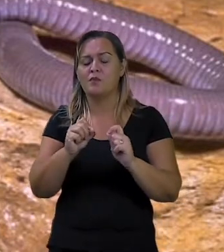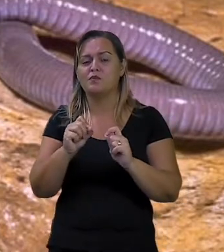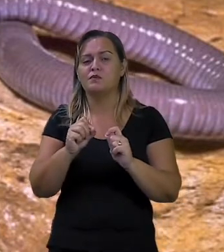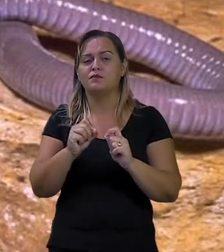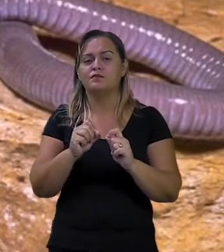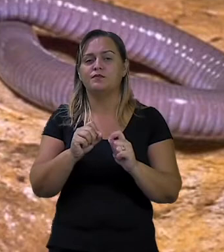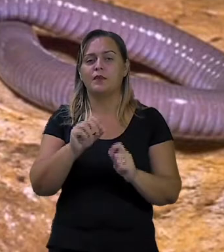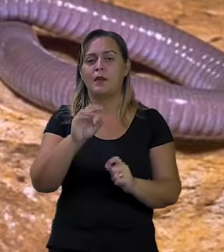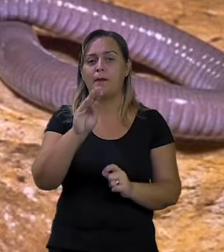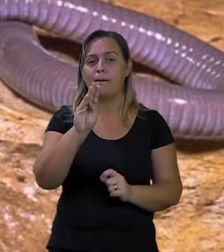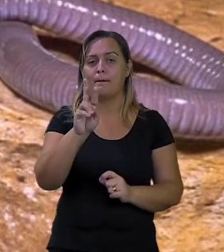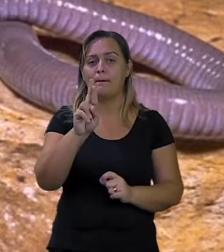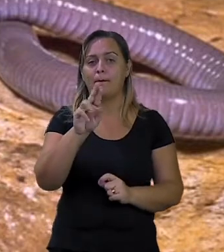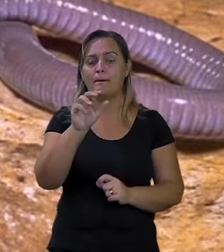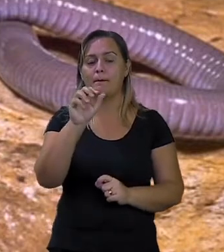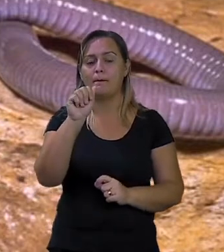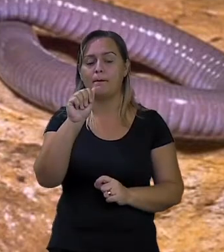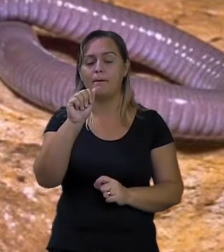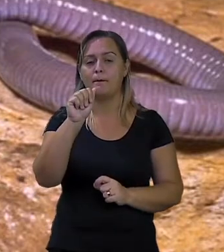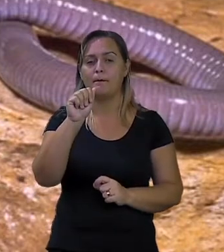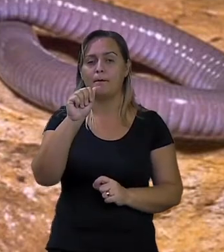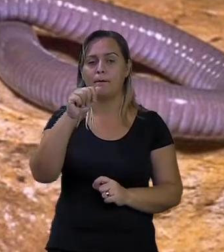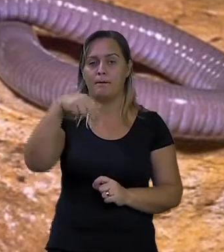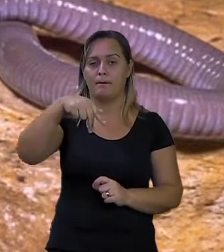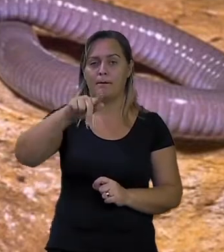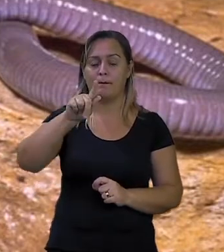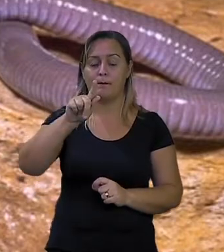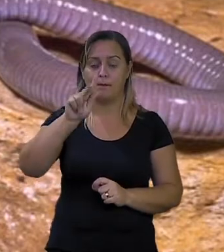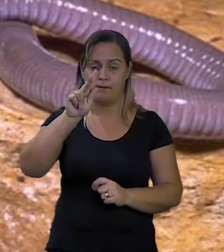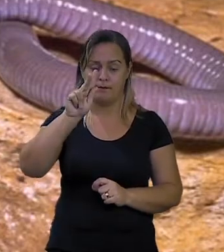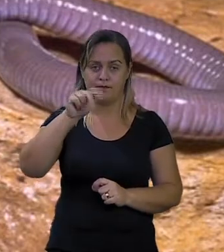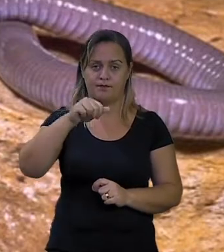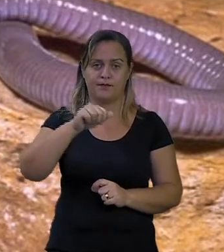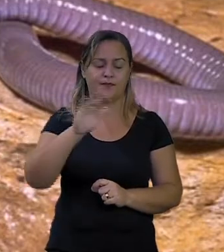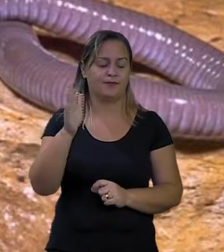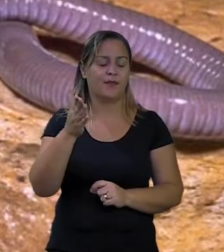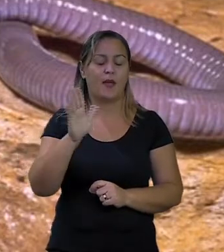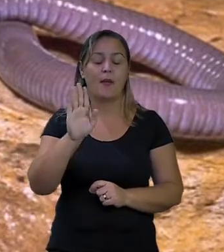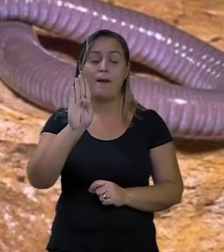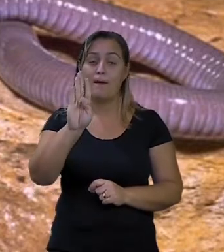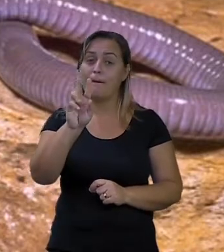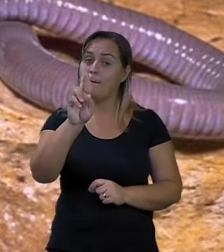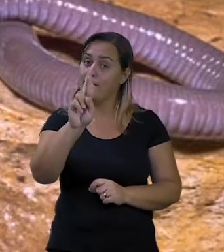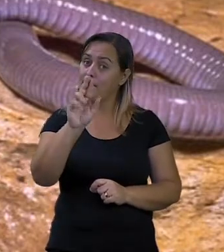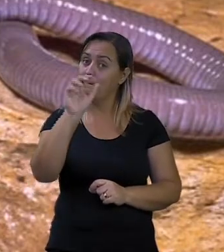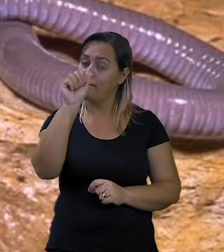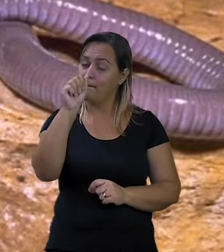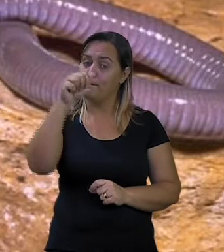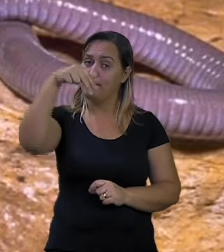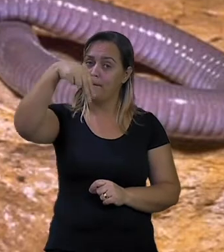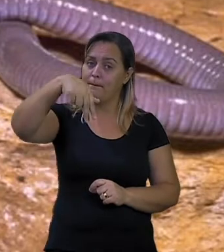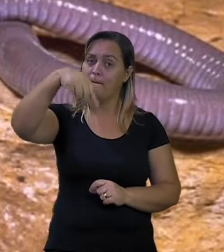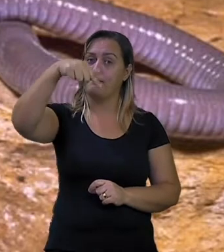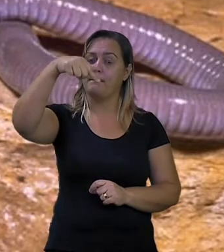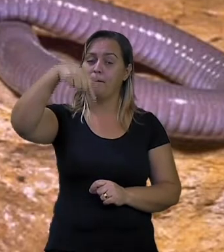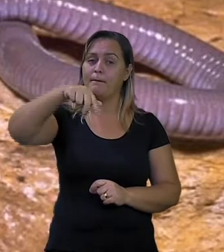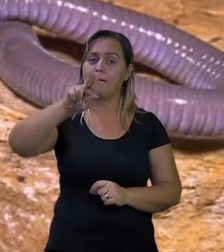fase braquial quanto uma respiração cutânea, né, que a gente já